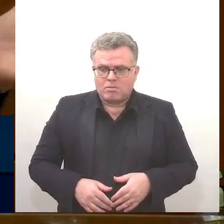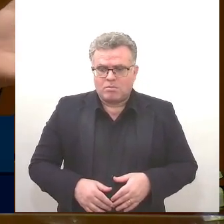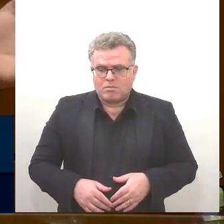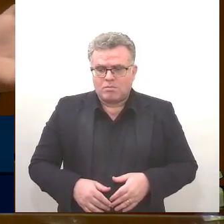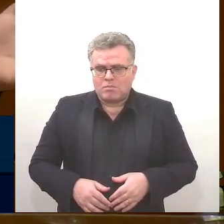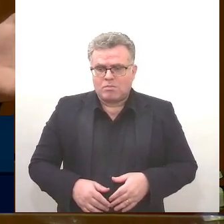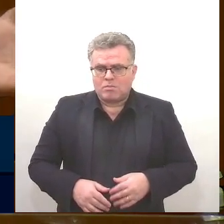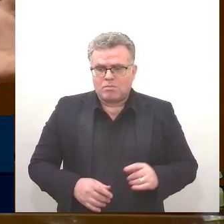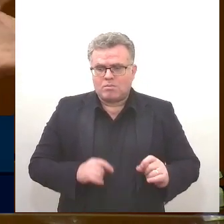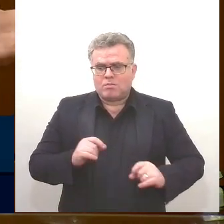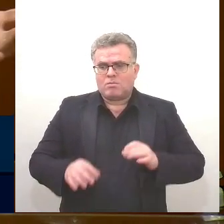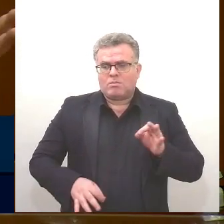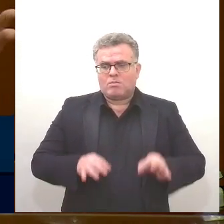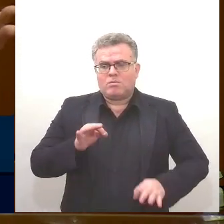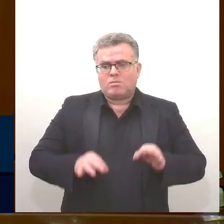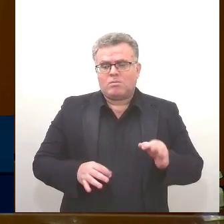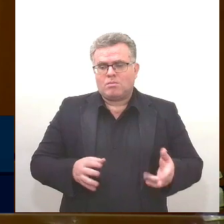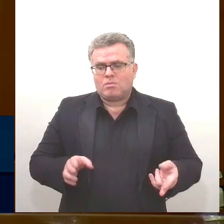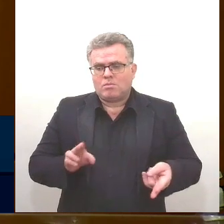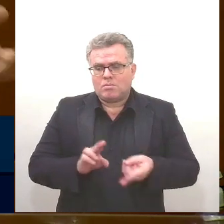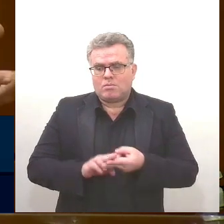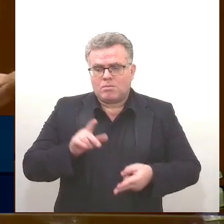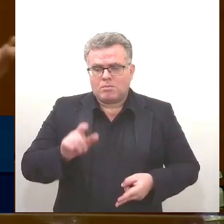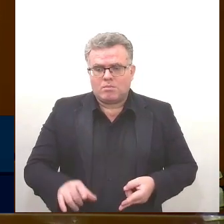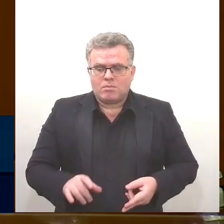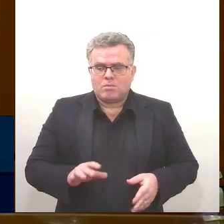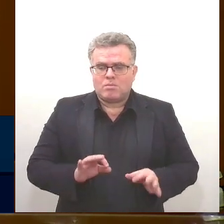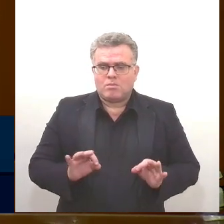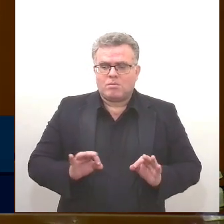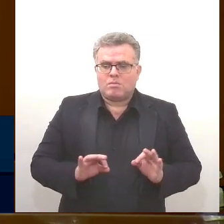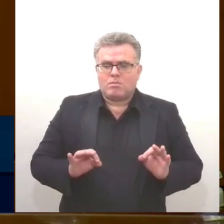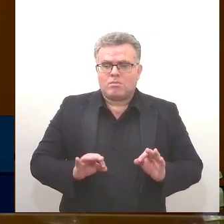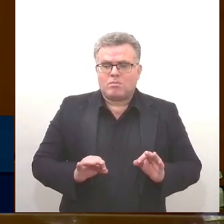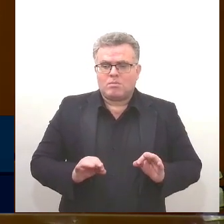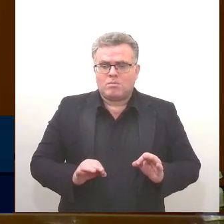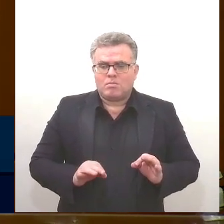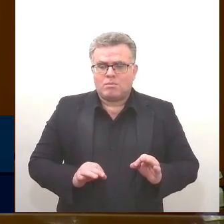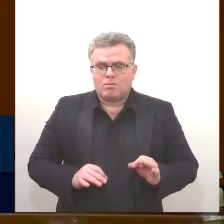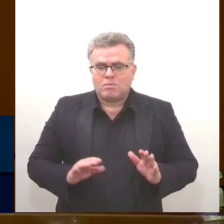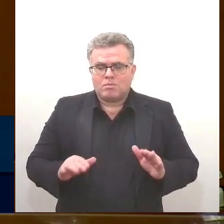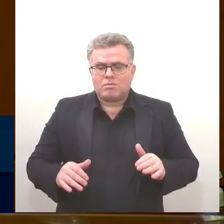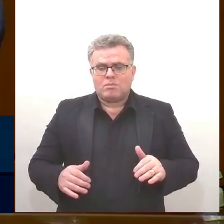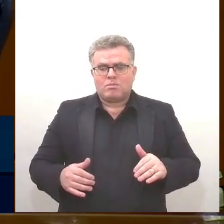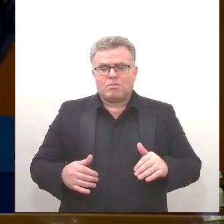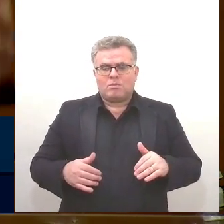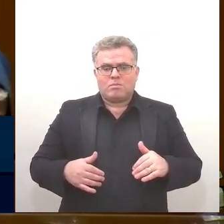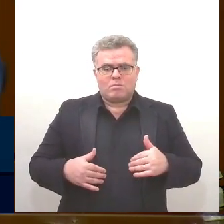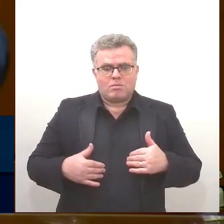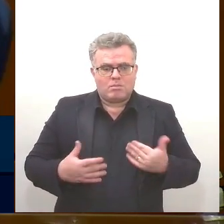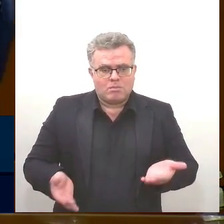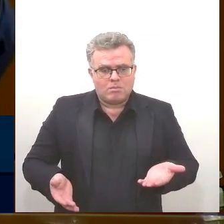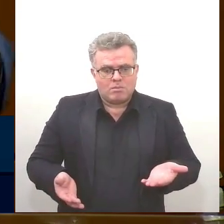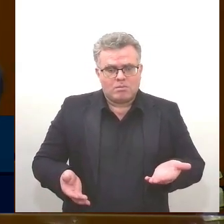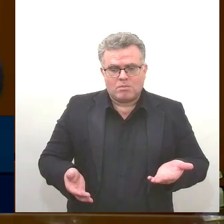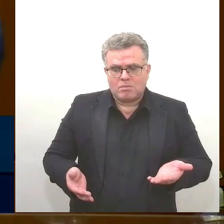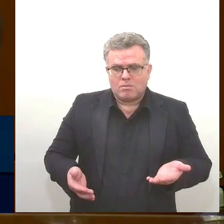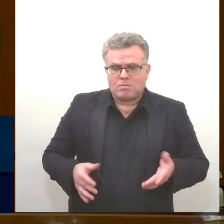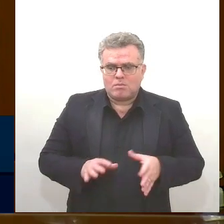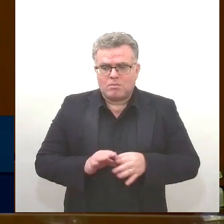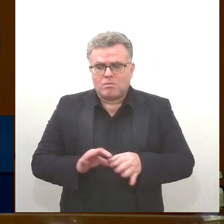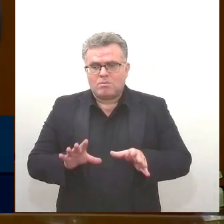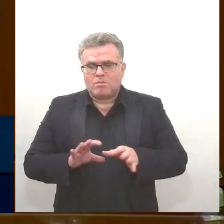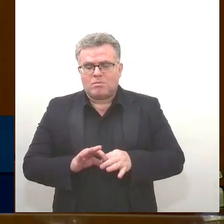consegue Deputado Luizão encontrar bem então ele se sente livre para continuar